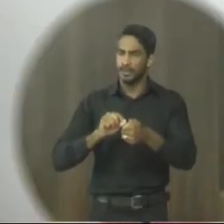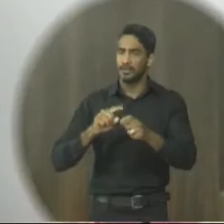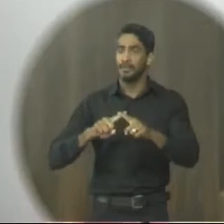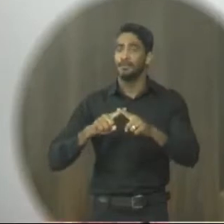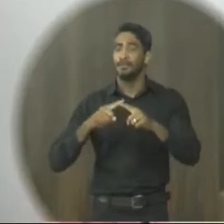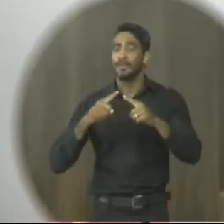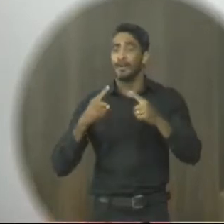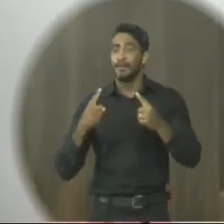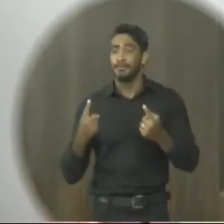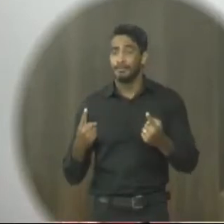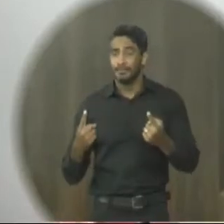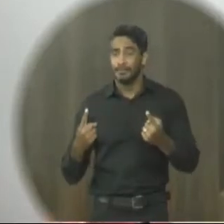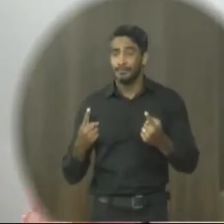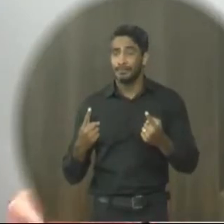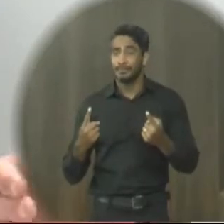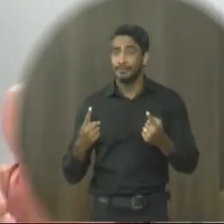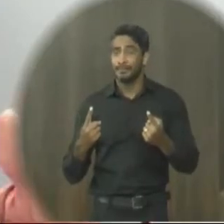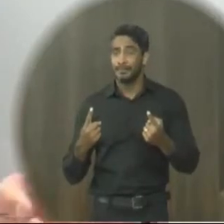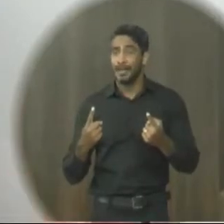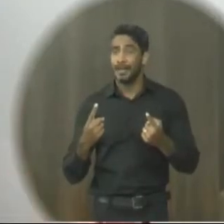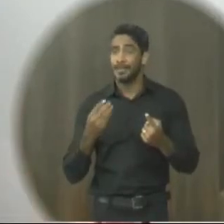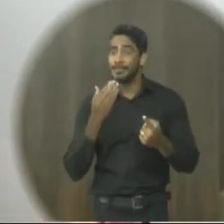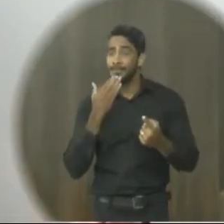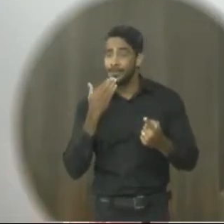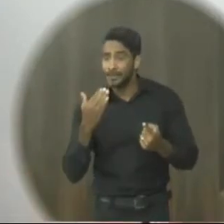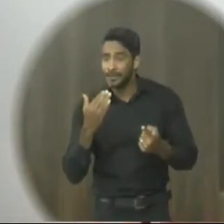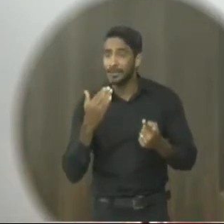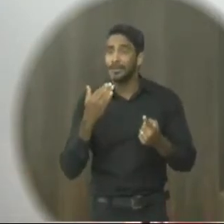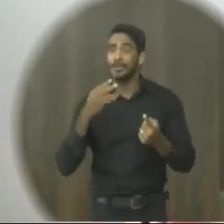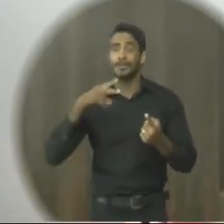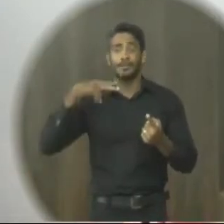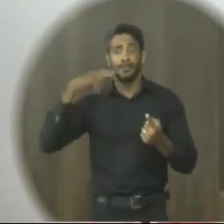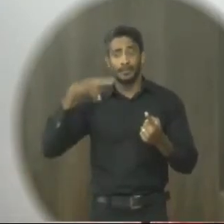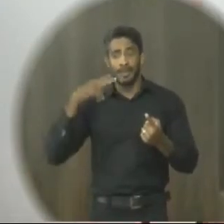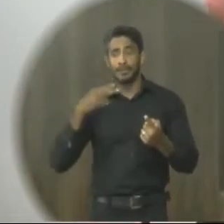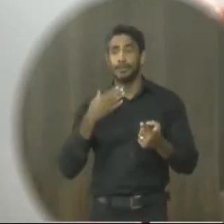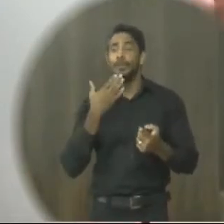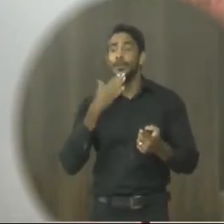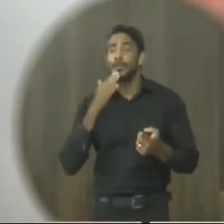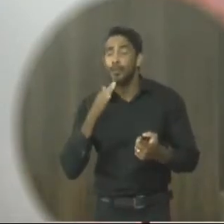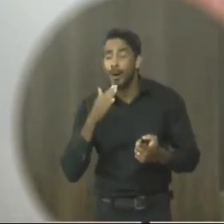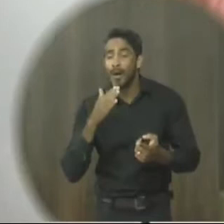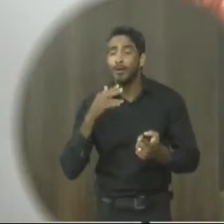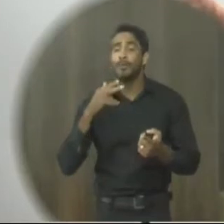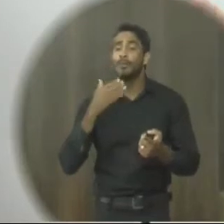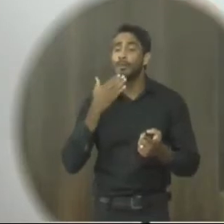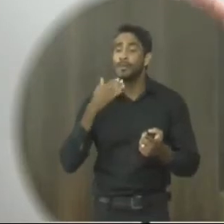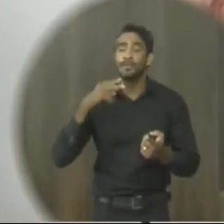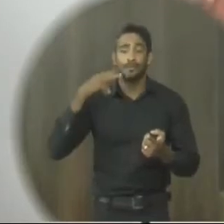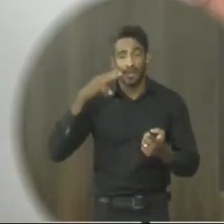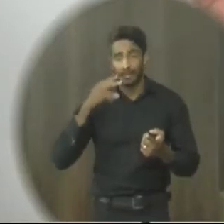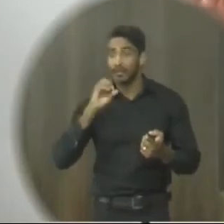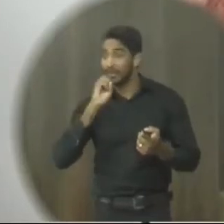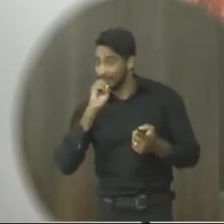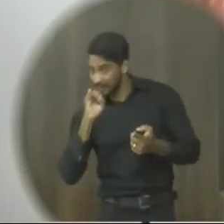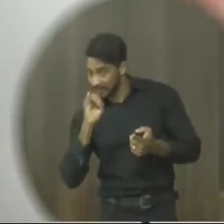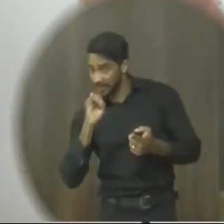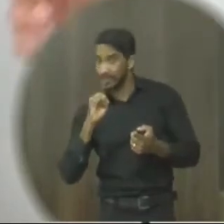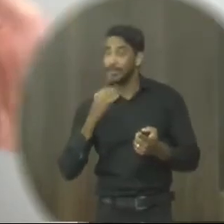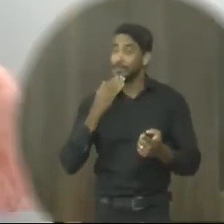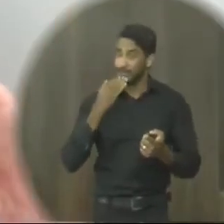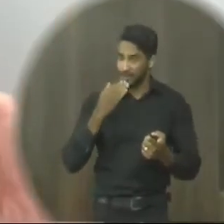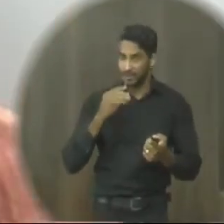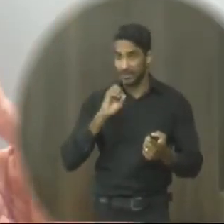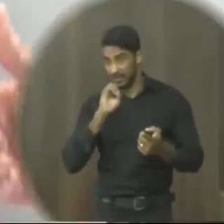mas não coloca o pedido do vereador. O que é o meu pedido? Se nós fizermos um pedido, mesmo que vocês